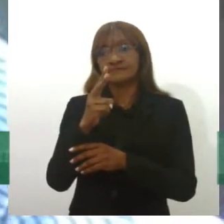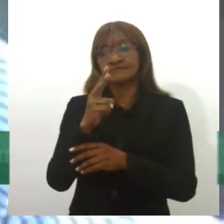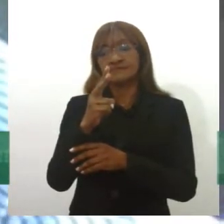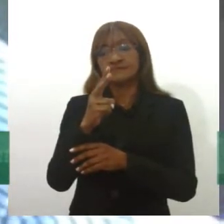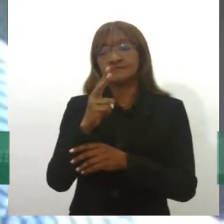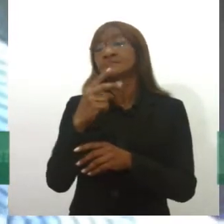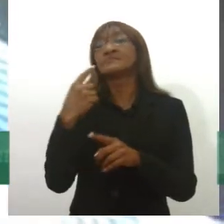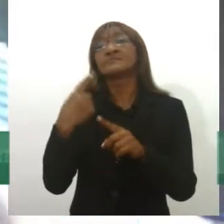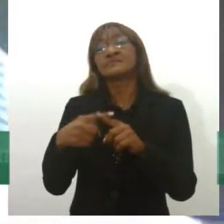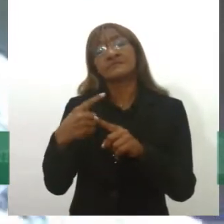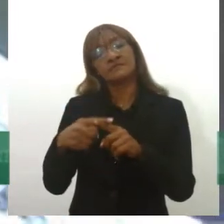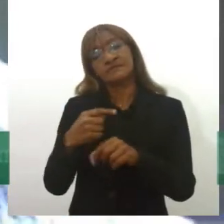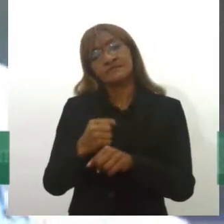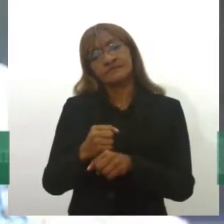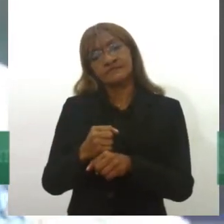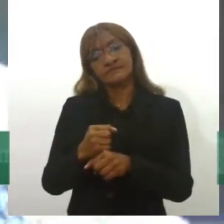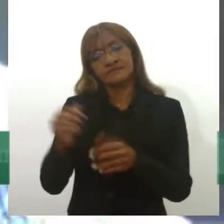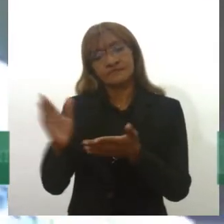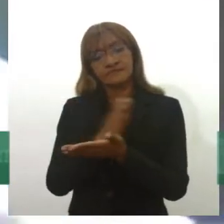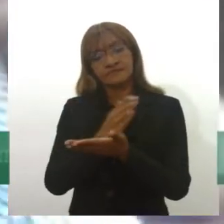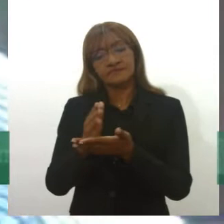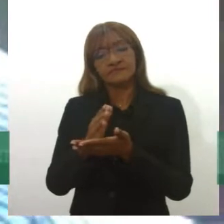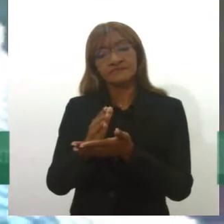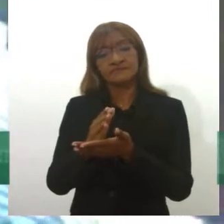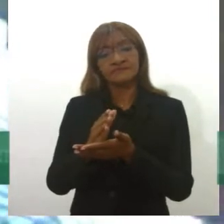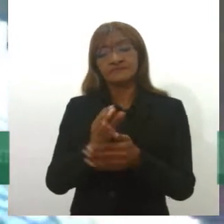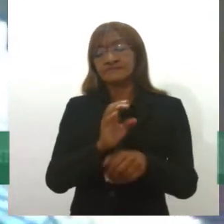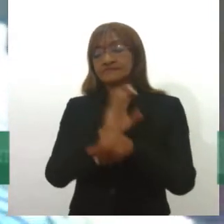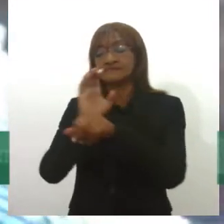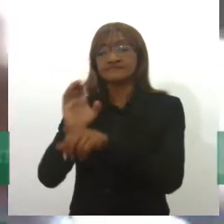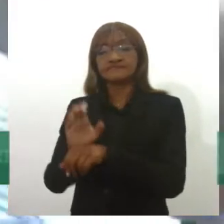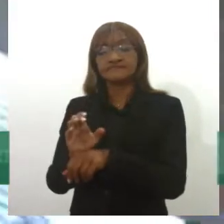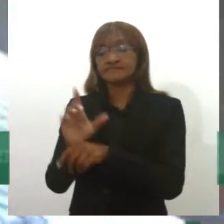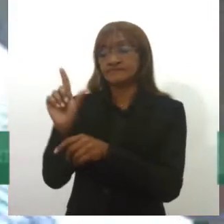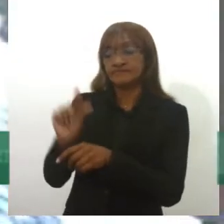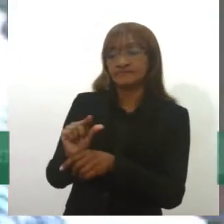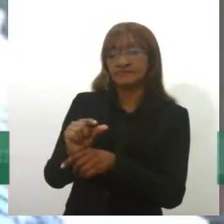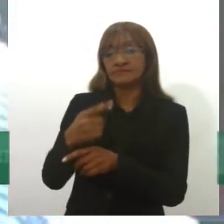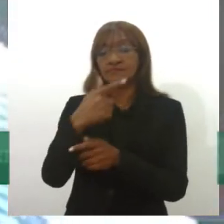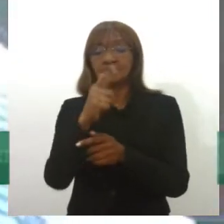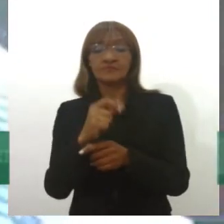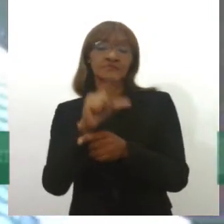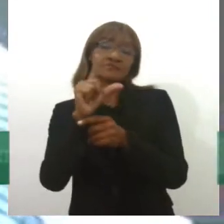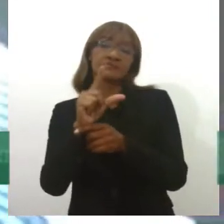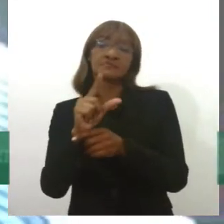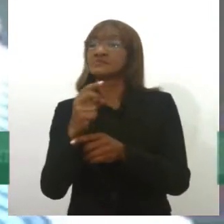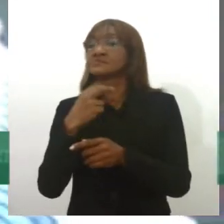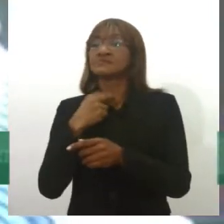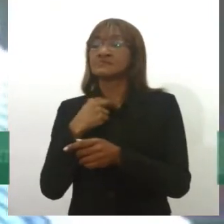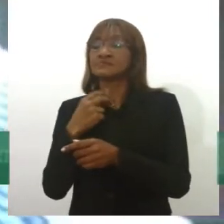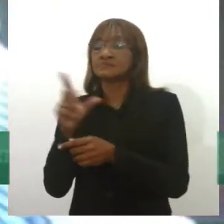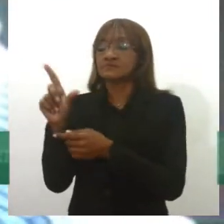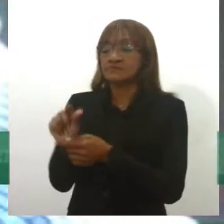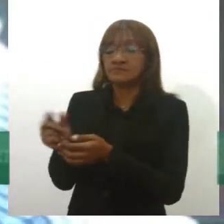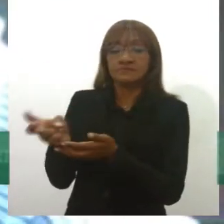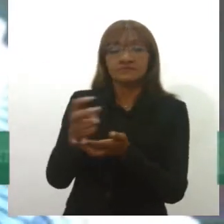Porque tem estados com alíquotas maiores e estados com alíquotas menores. A gente não pode reduzir a arrecadação,